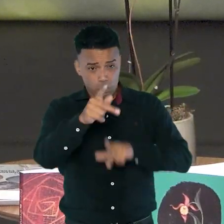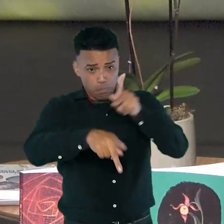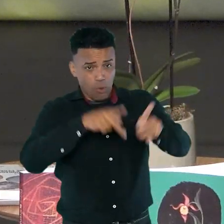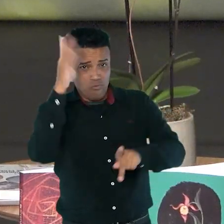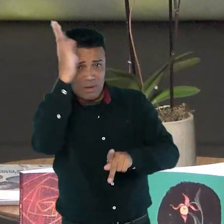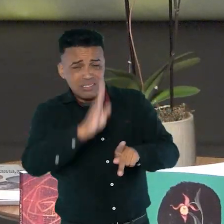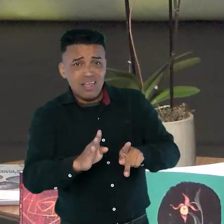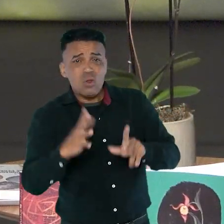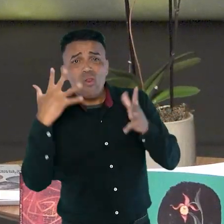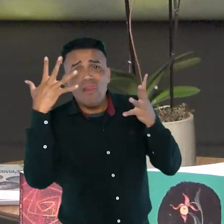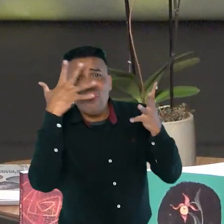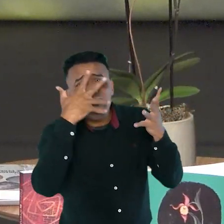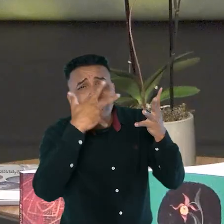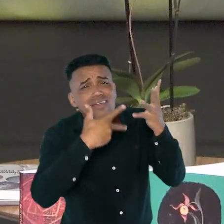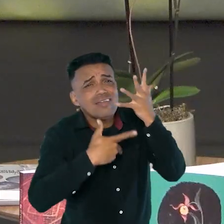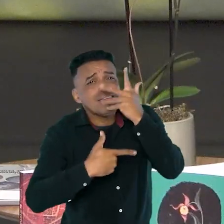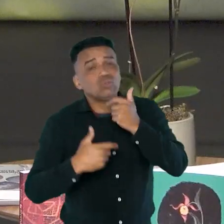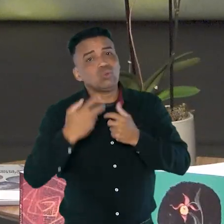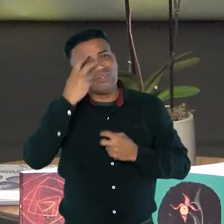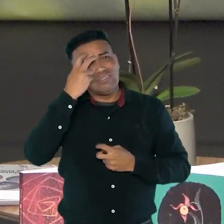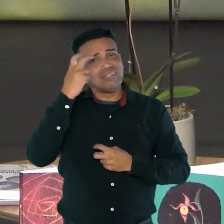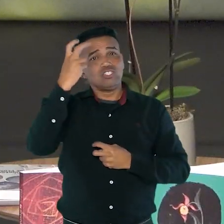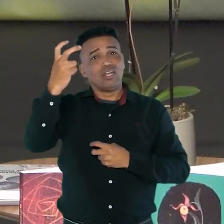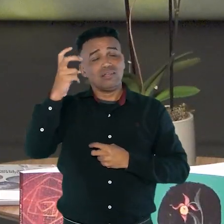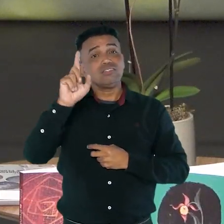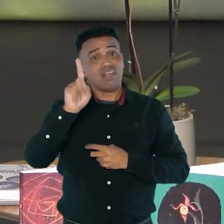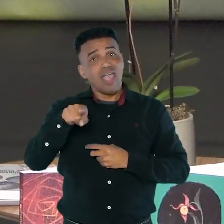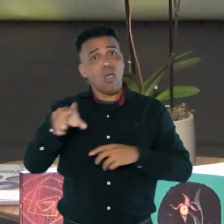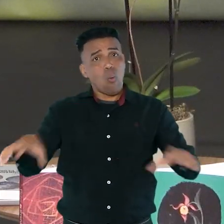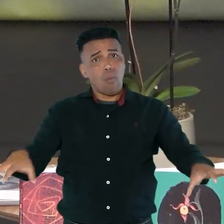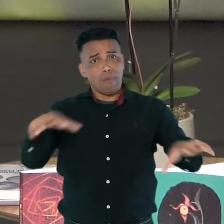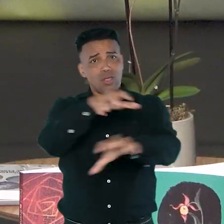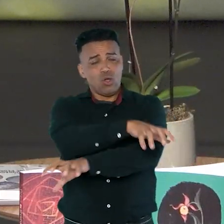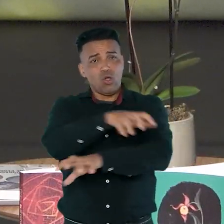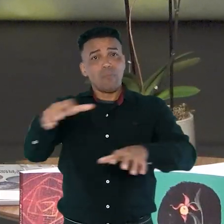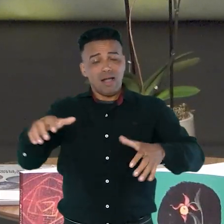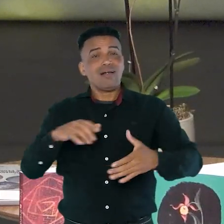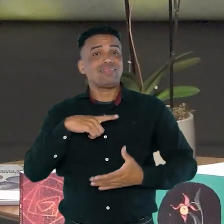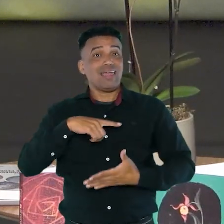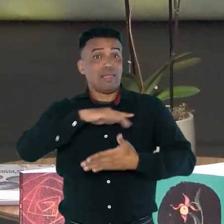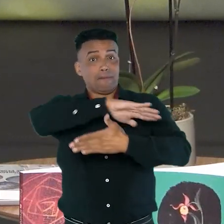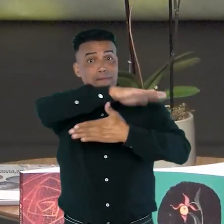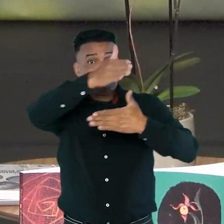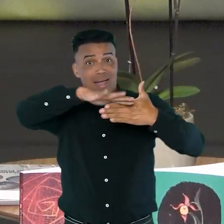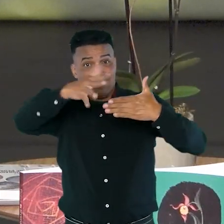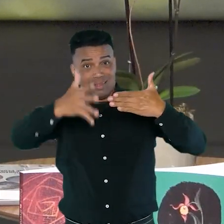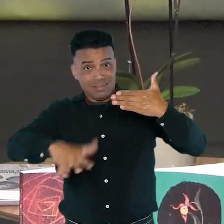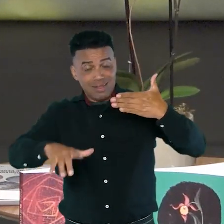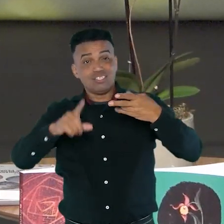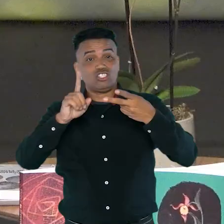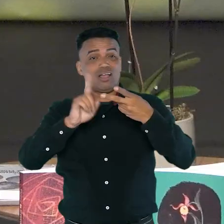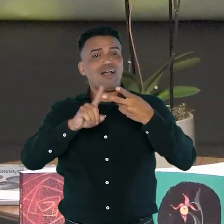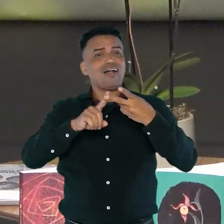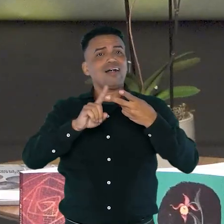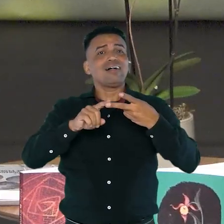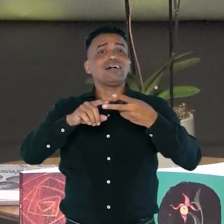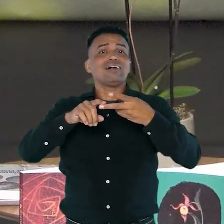um povo lindo e inteligente. É um bioma. Tem a Mata Atlântica, tem o Cerrado, tem a